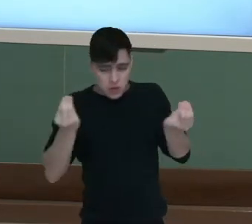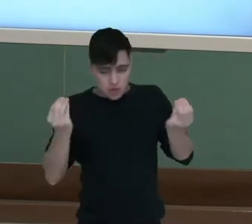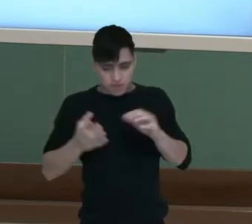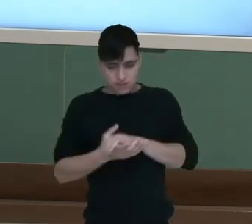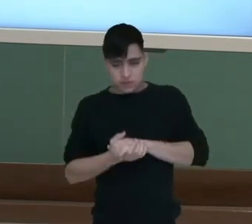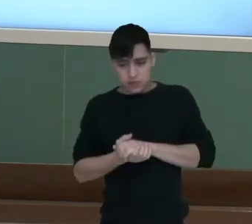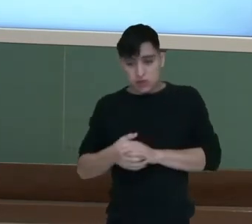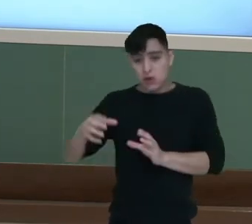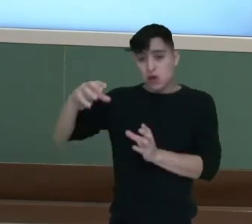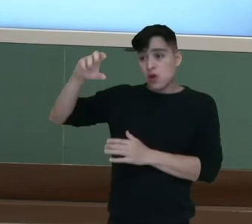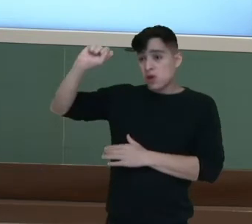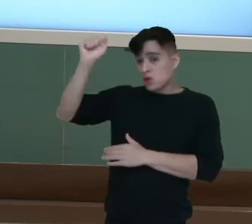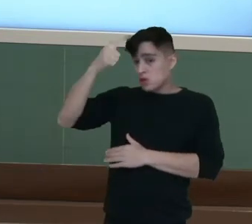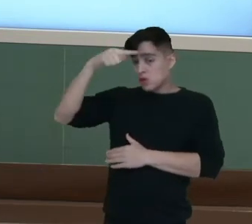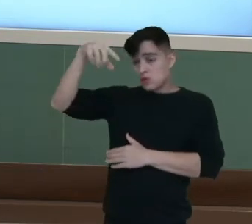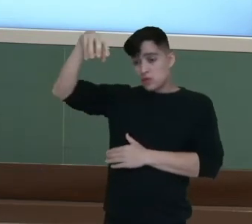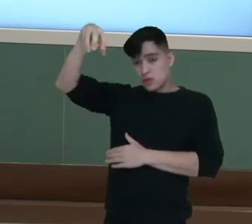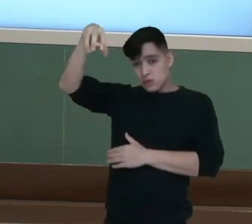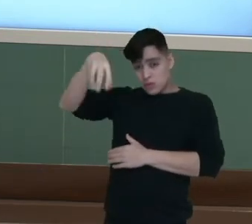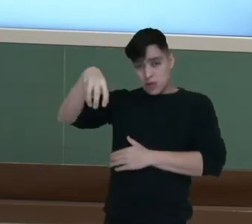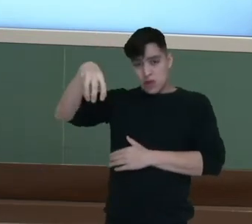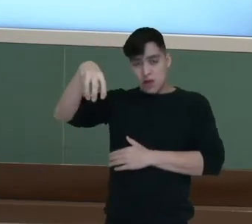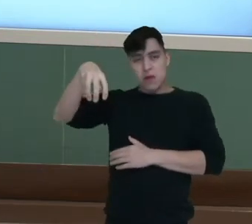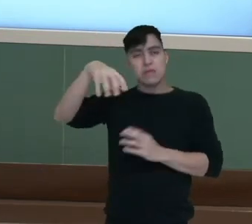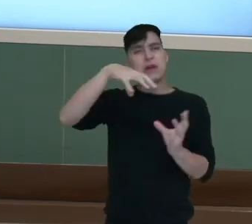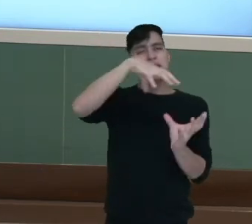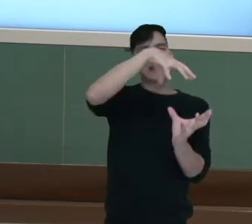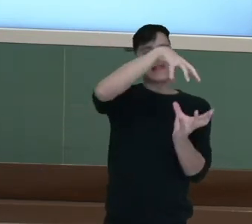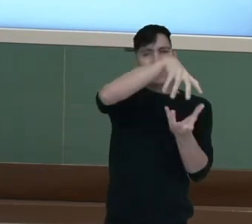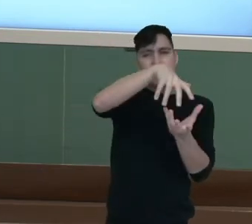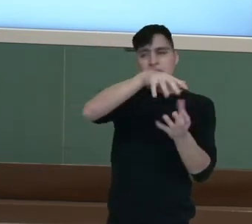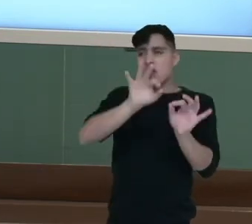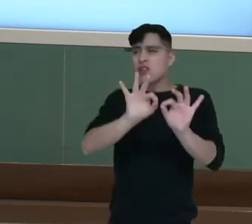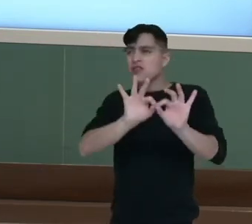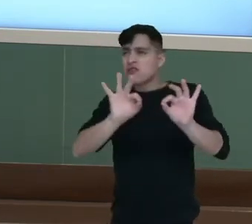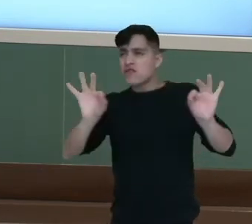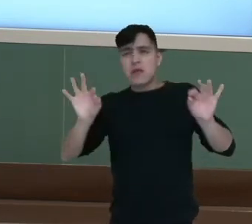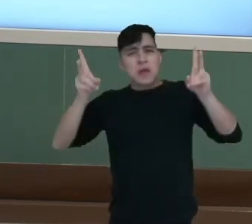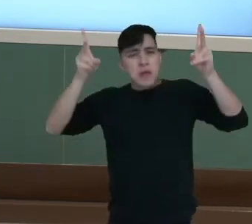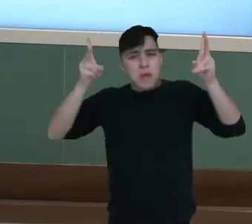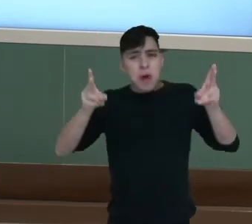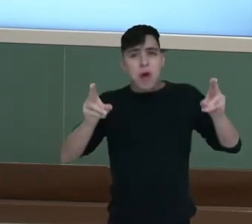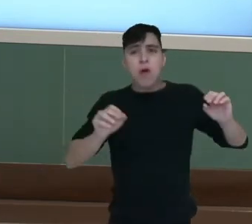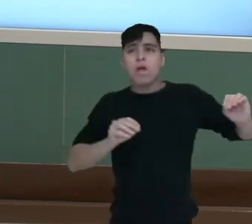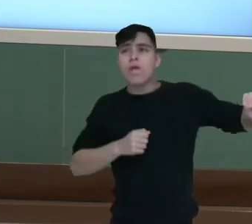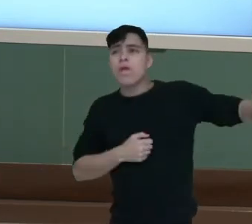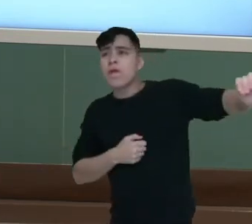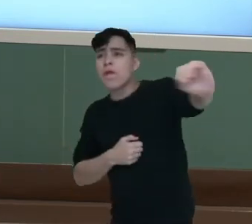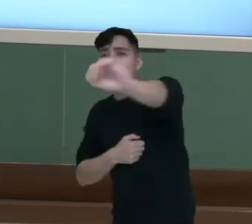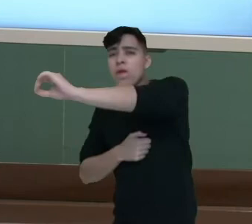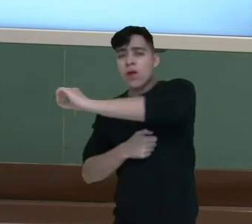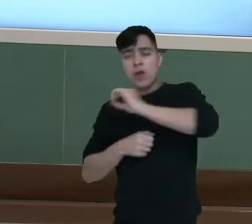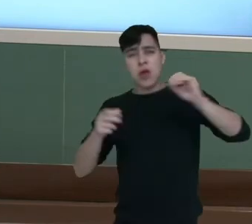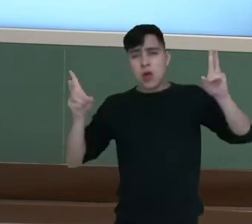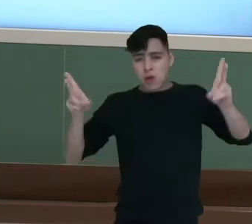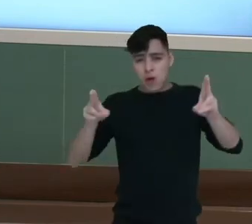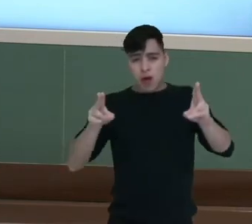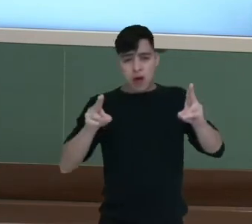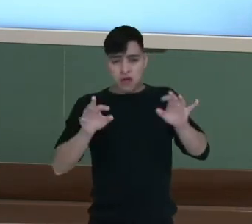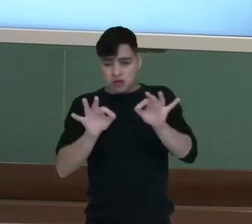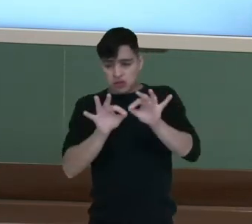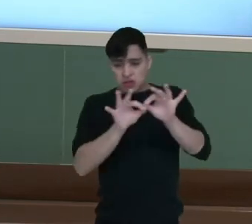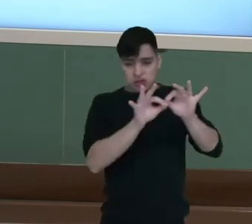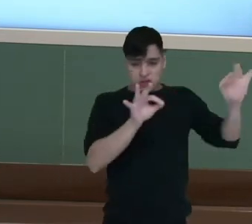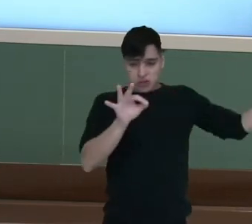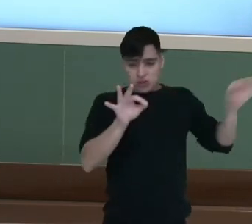da Terra ao Sol é a mesma durante o ano todo? Há influência nas estações do ano? E B, as distâncias